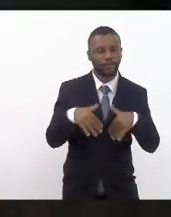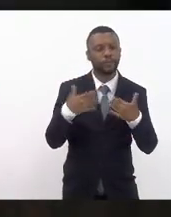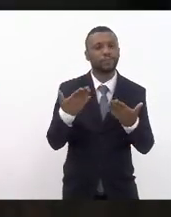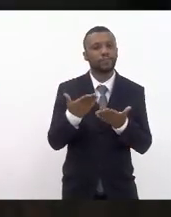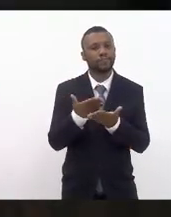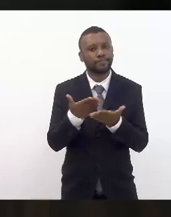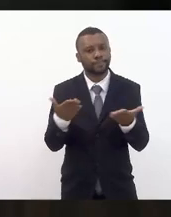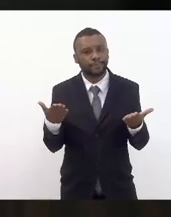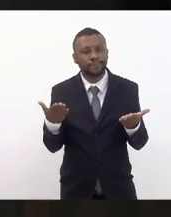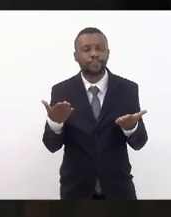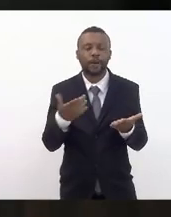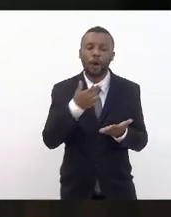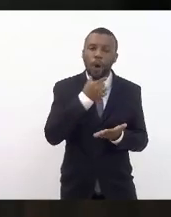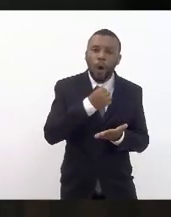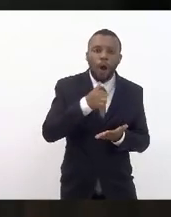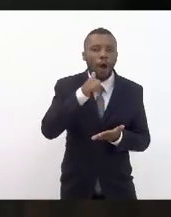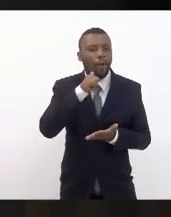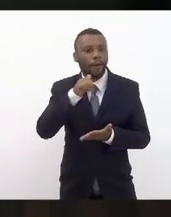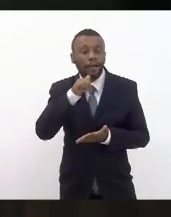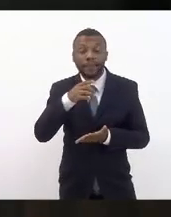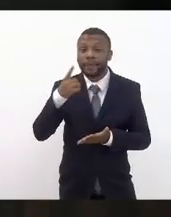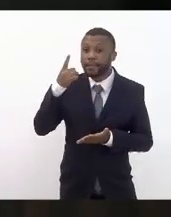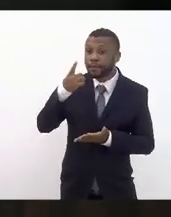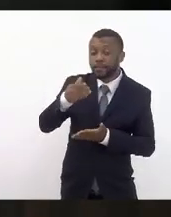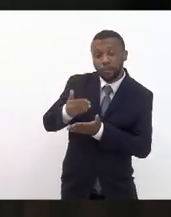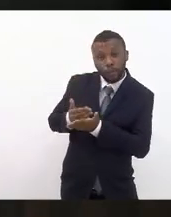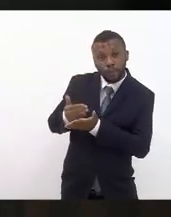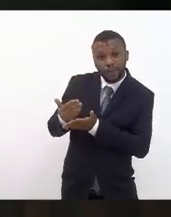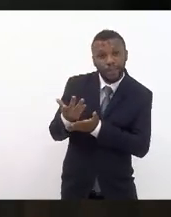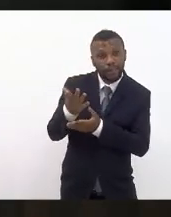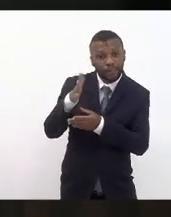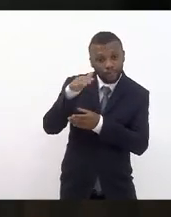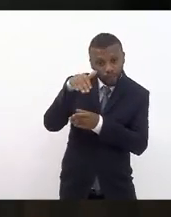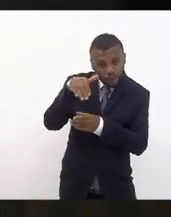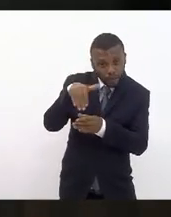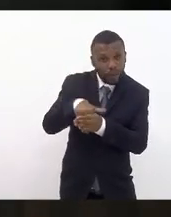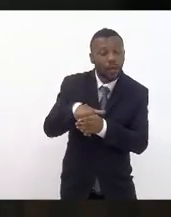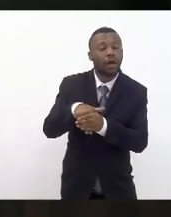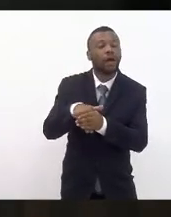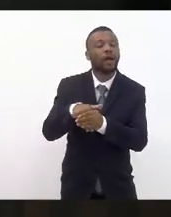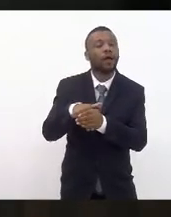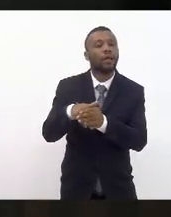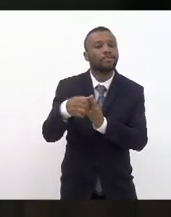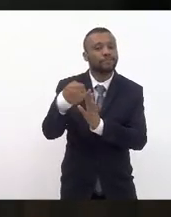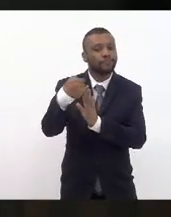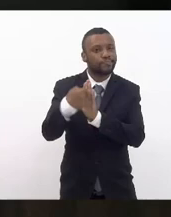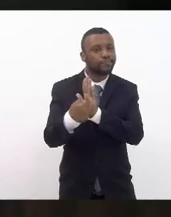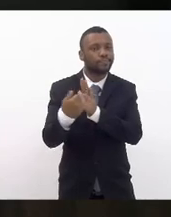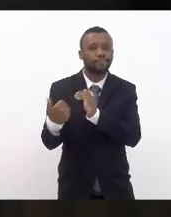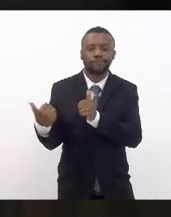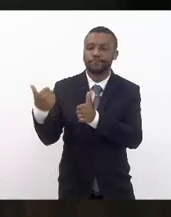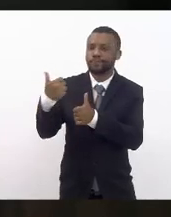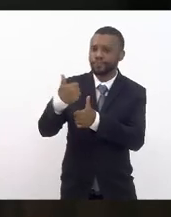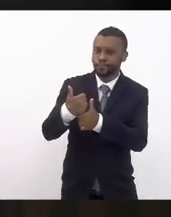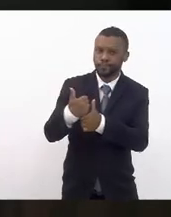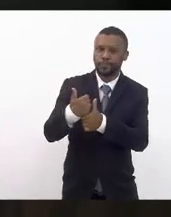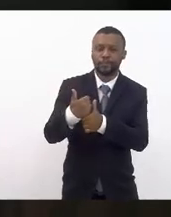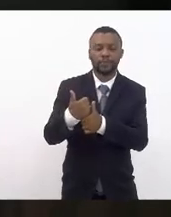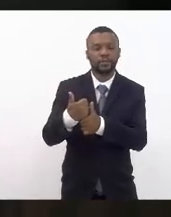senhoras parlamentares, em votação substitutivo com forma final de redação, que a